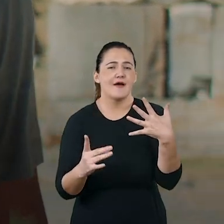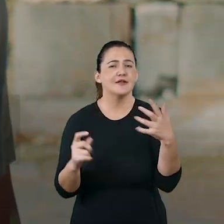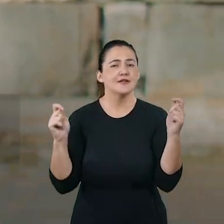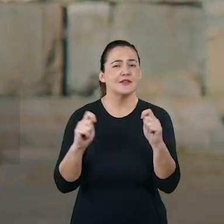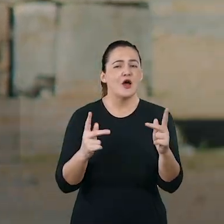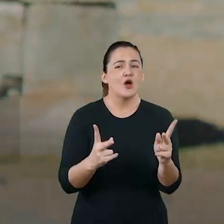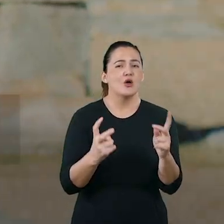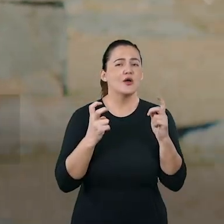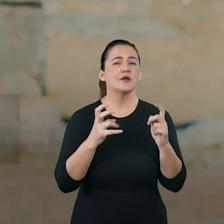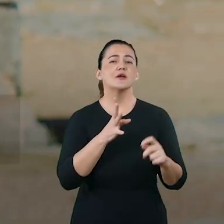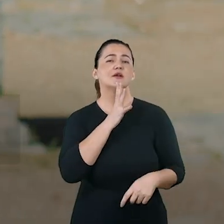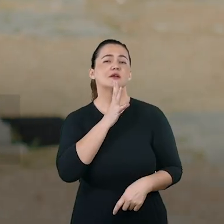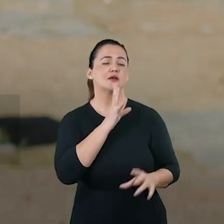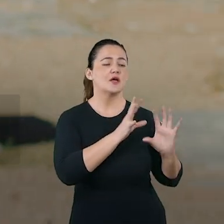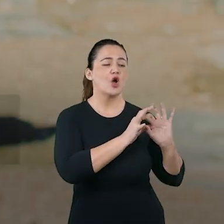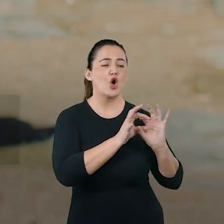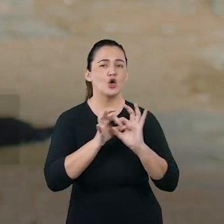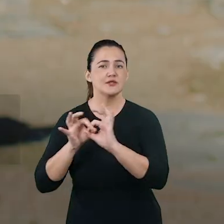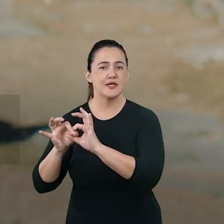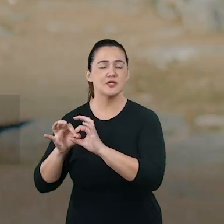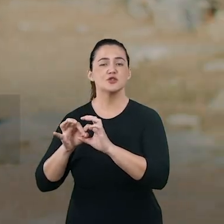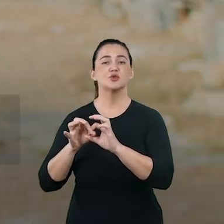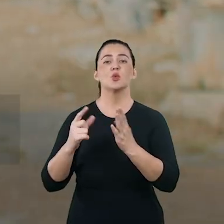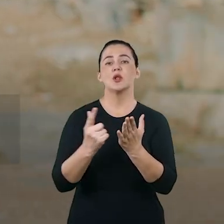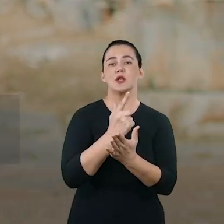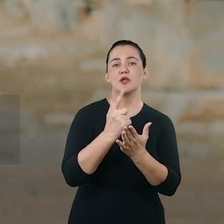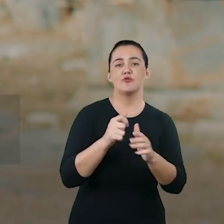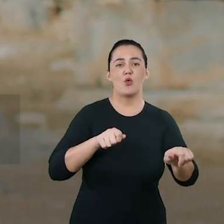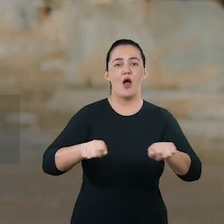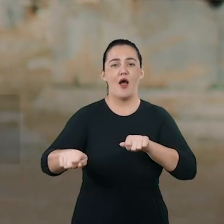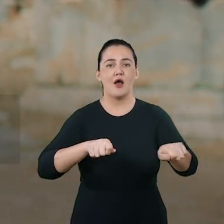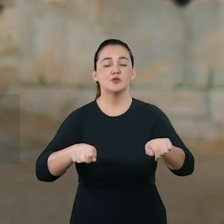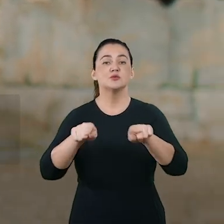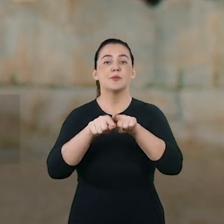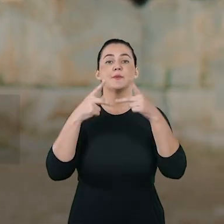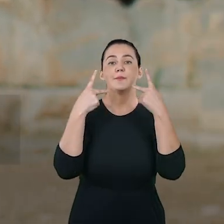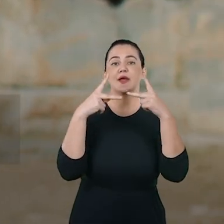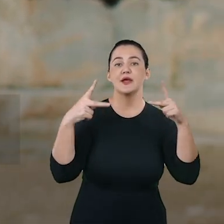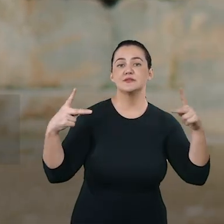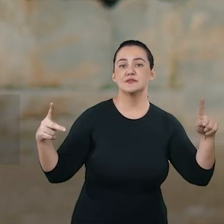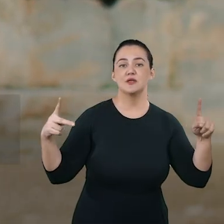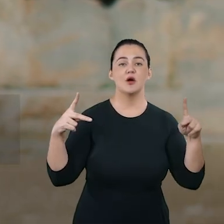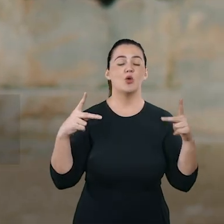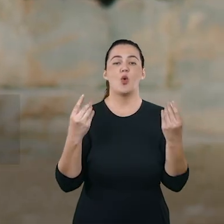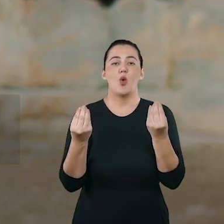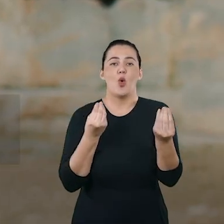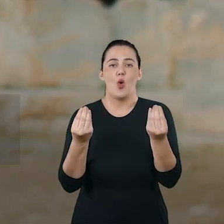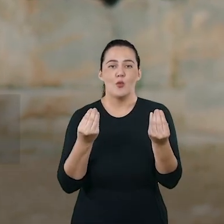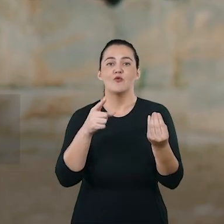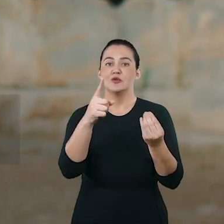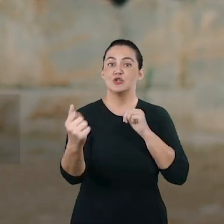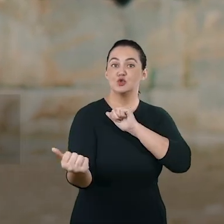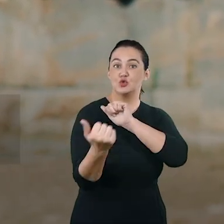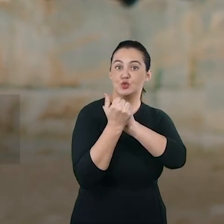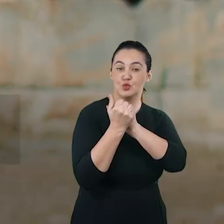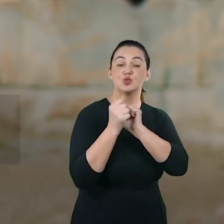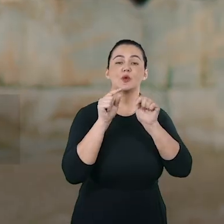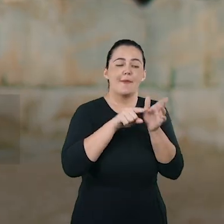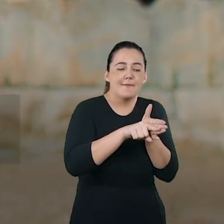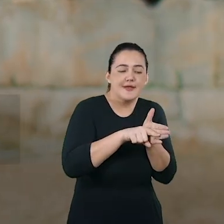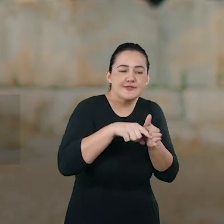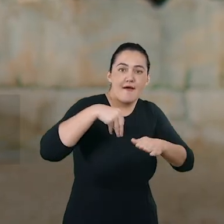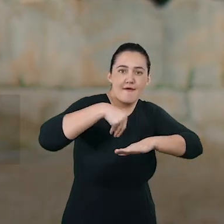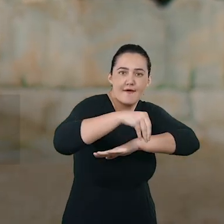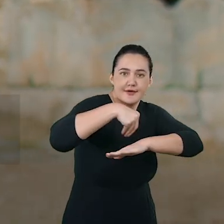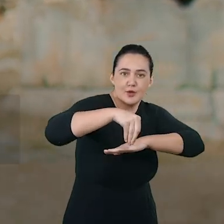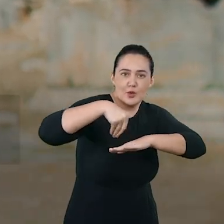conhecer o contexto do livro de Atos, da pregação apostólica, da palavra de Deus. Você vai comigo, através da arqueologia,